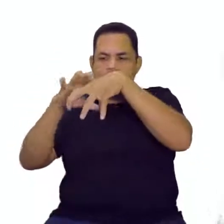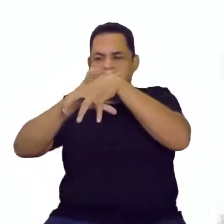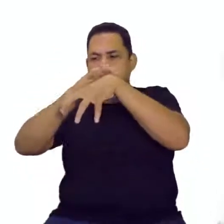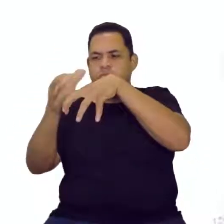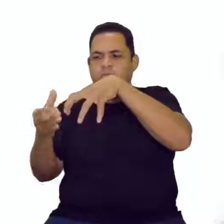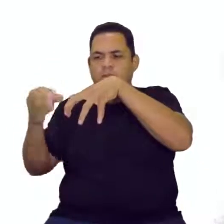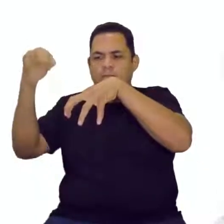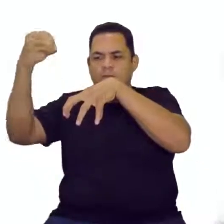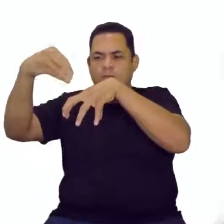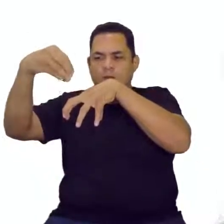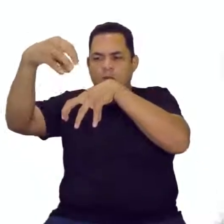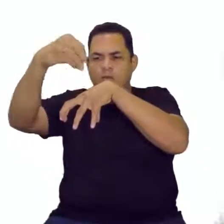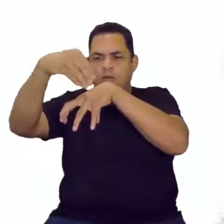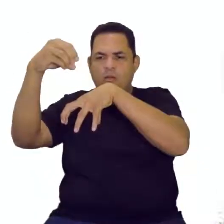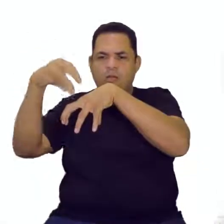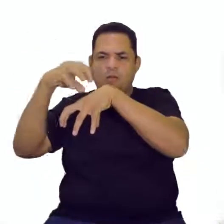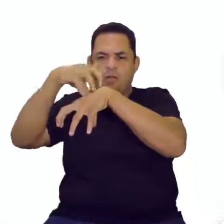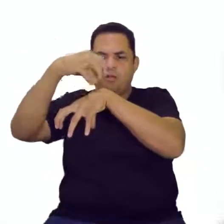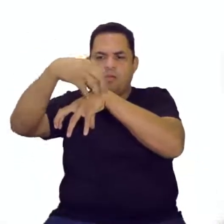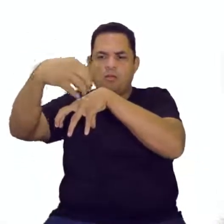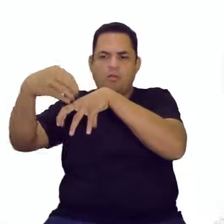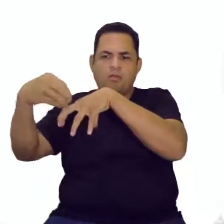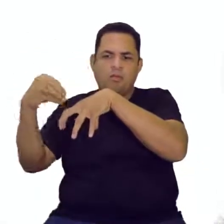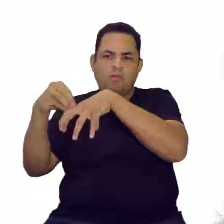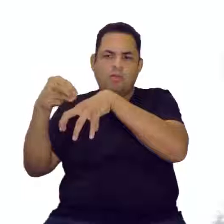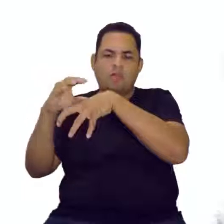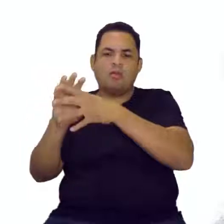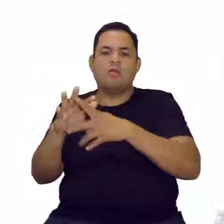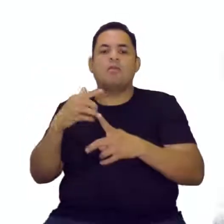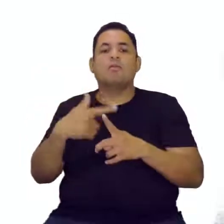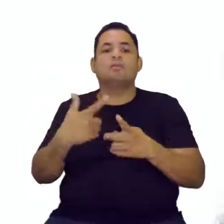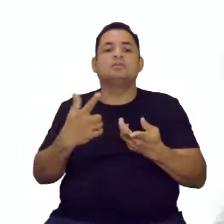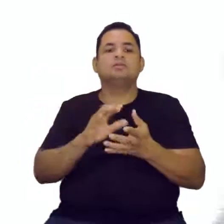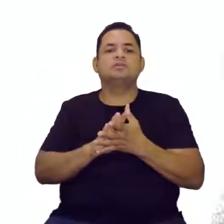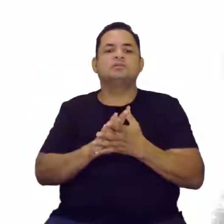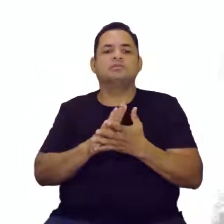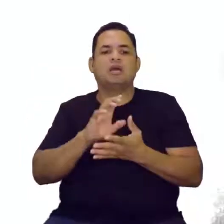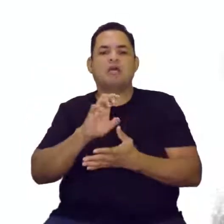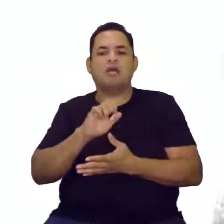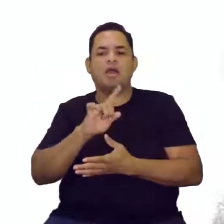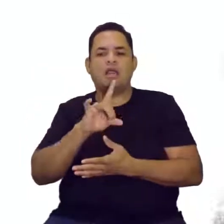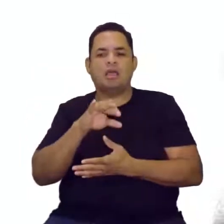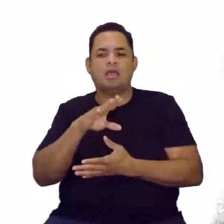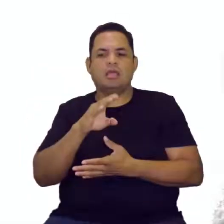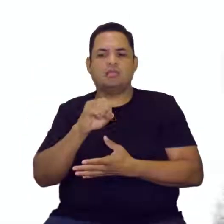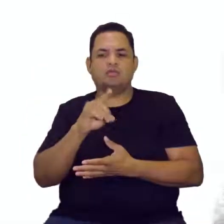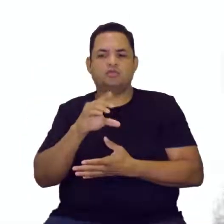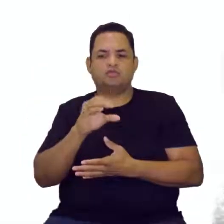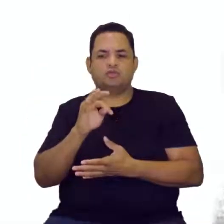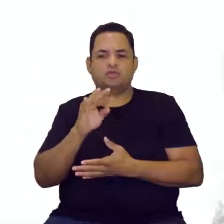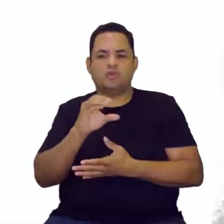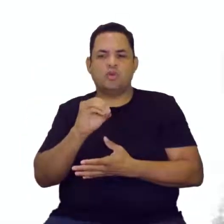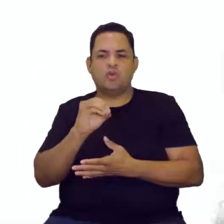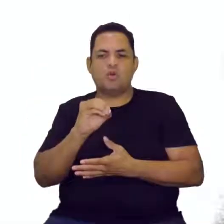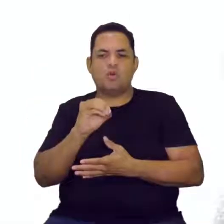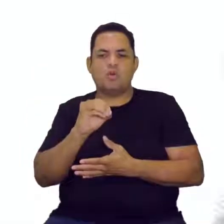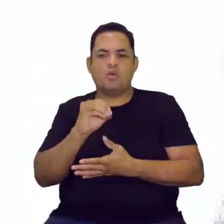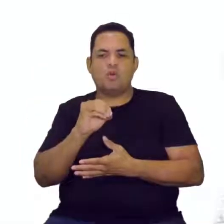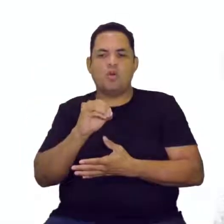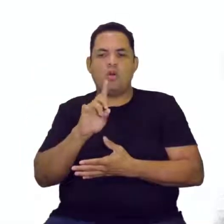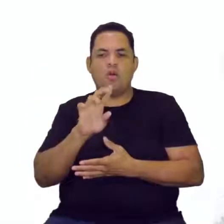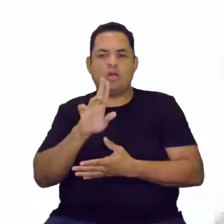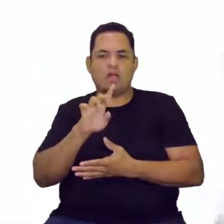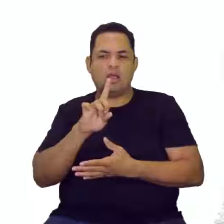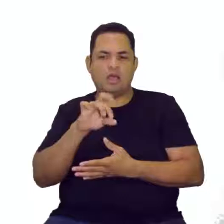quê? Porque eles são haletos orgânicos. Eles são compostos orgânicos que são feitos ali com